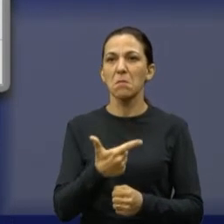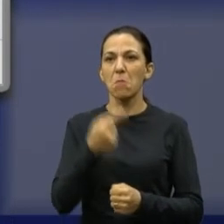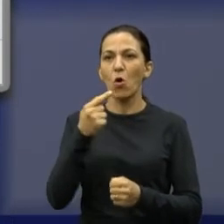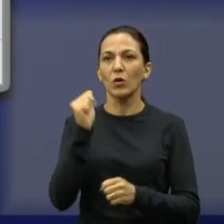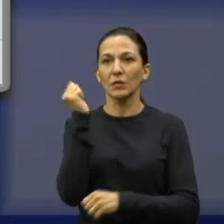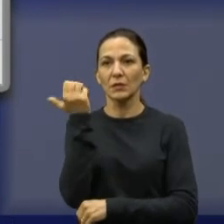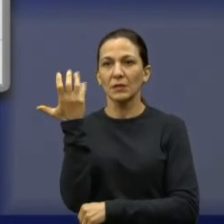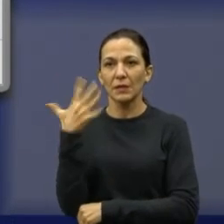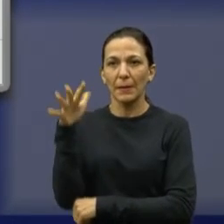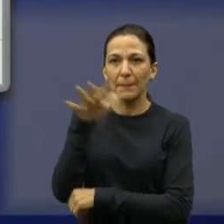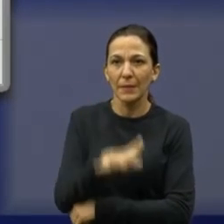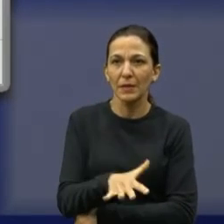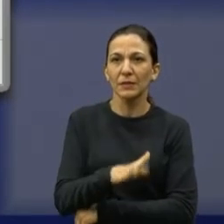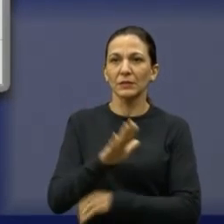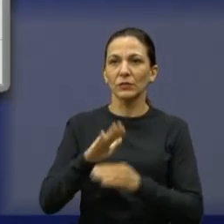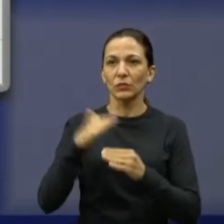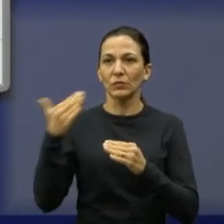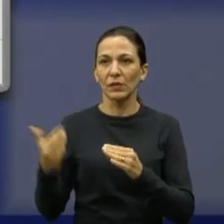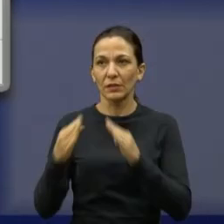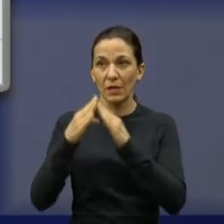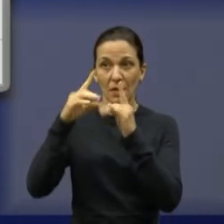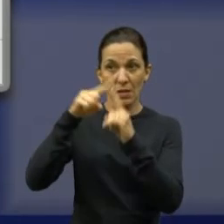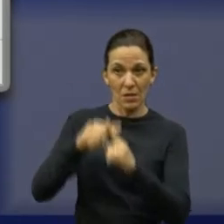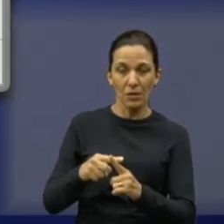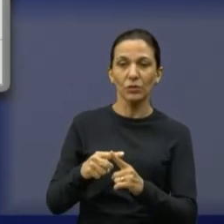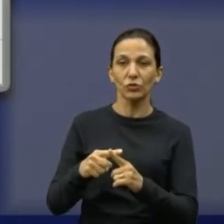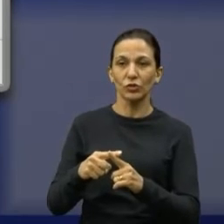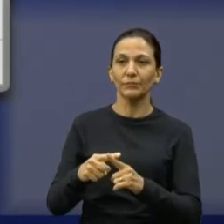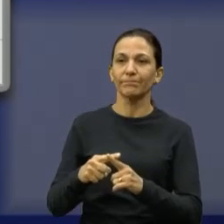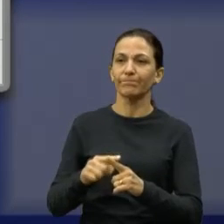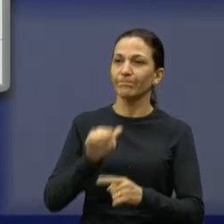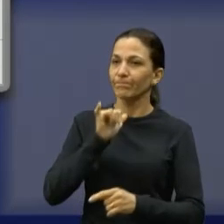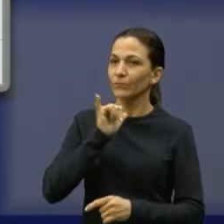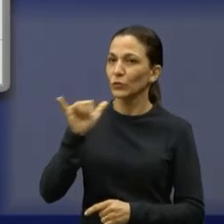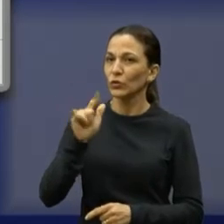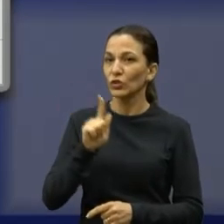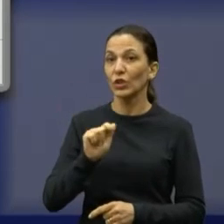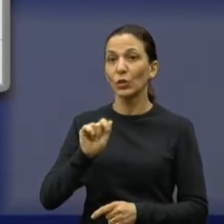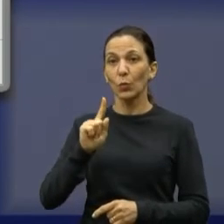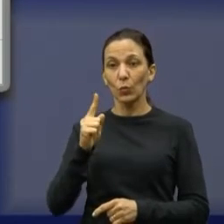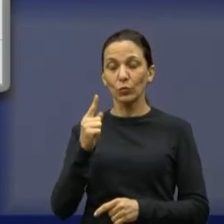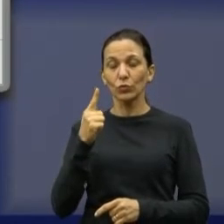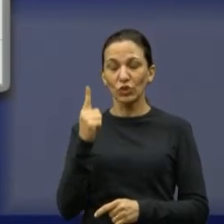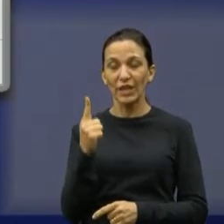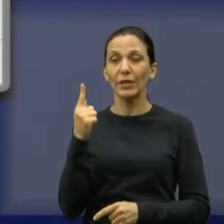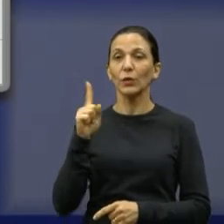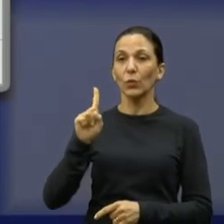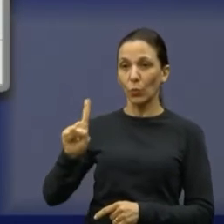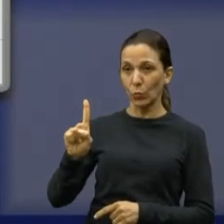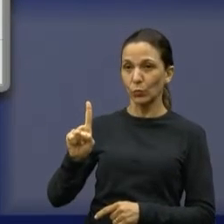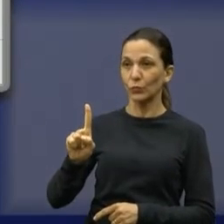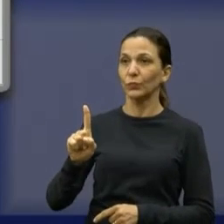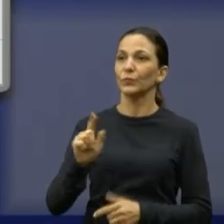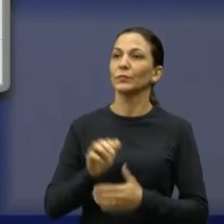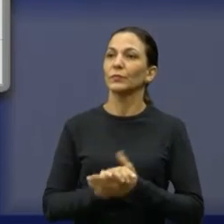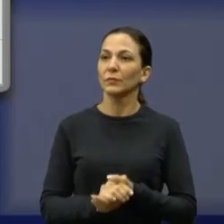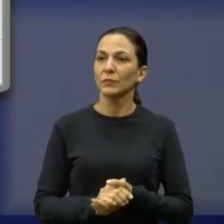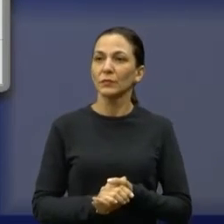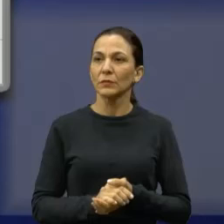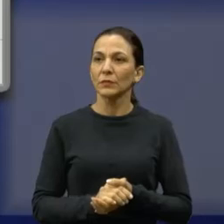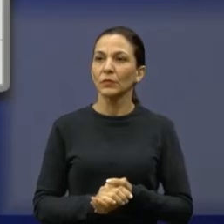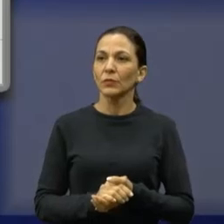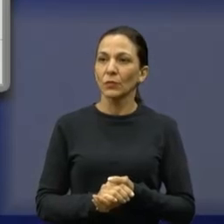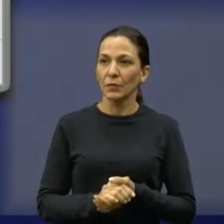praça ao lado de igreja. Infelizmente, essa foi uma notícia do G1. Há alguns meses, um dependente químico enteou